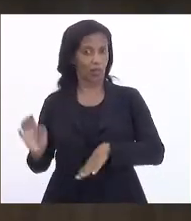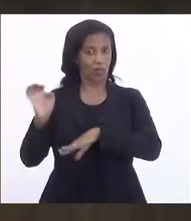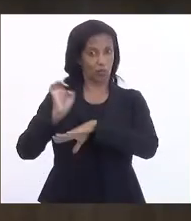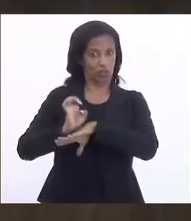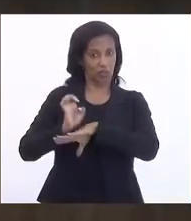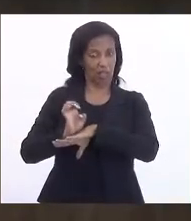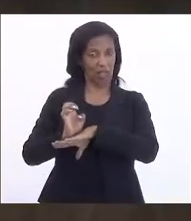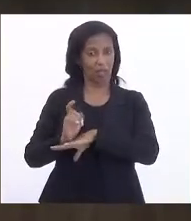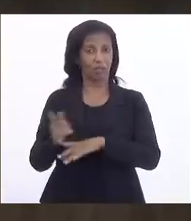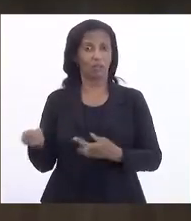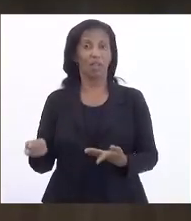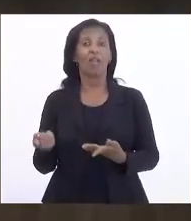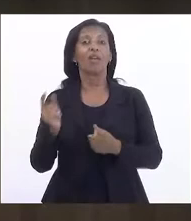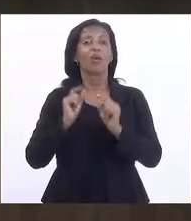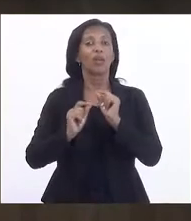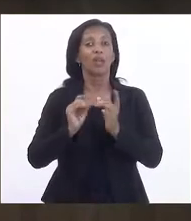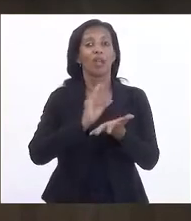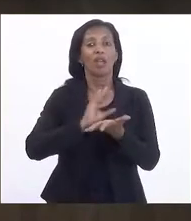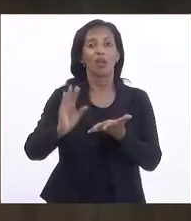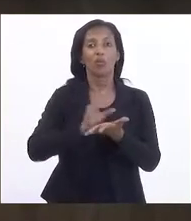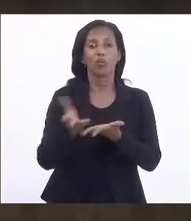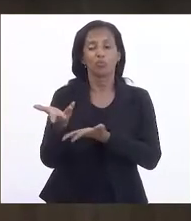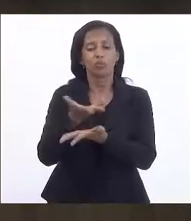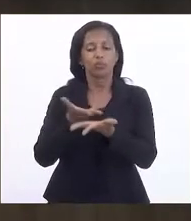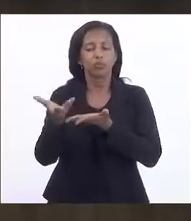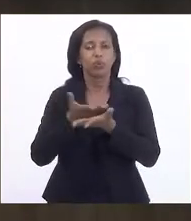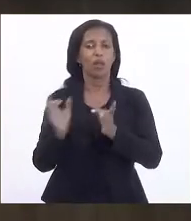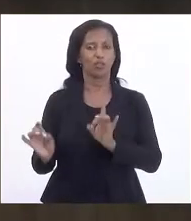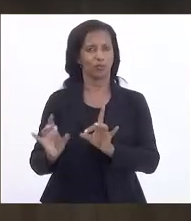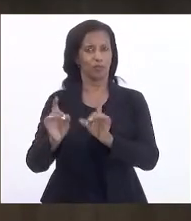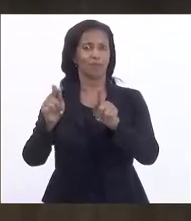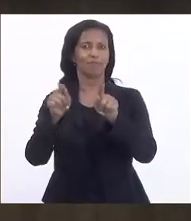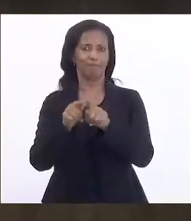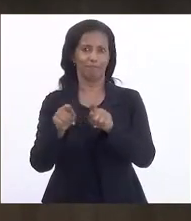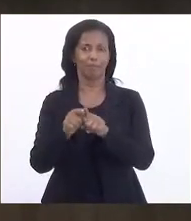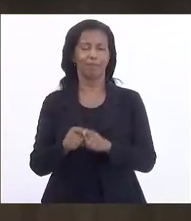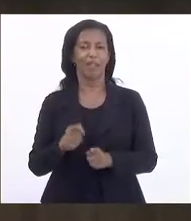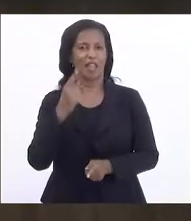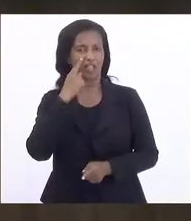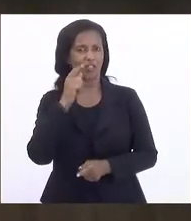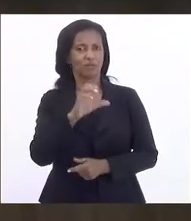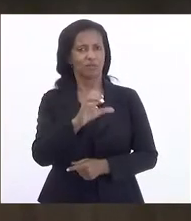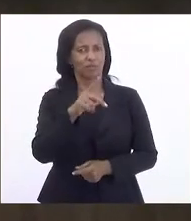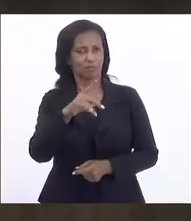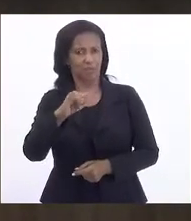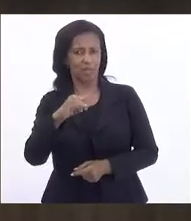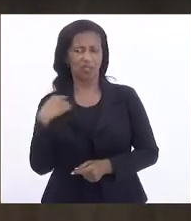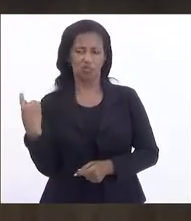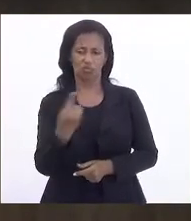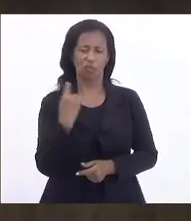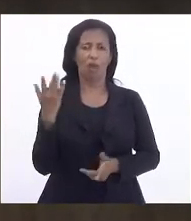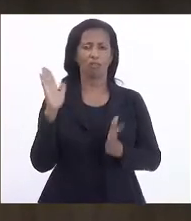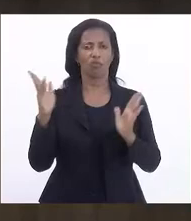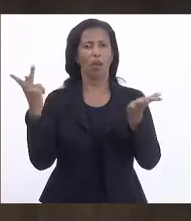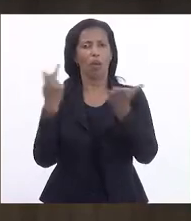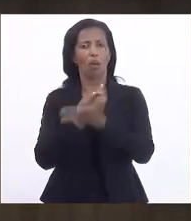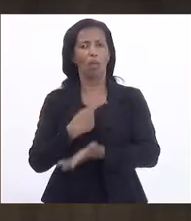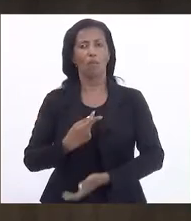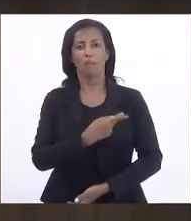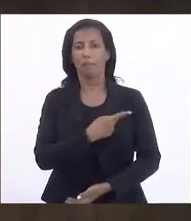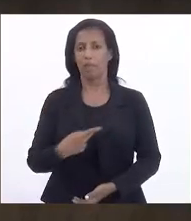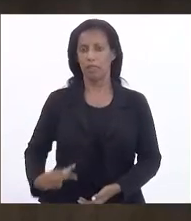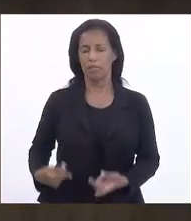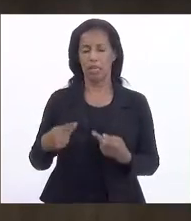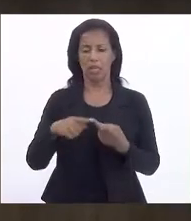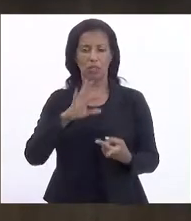é a destinação de recursos de roitos e participações especiais a gente fez uma CPI que eu fui presidente a deputada Marta